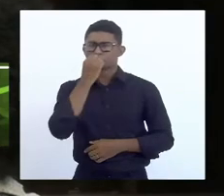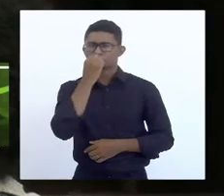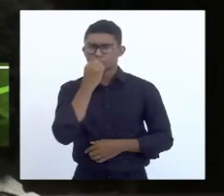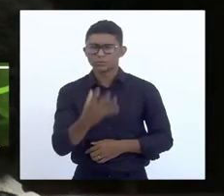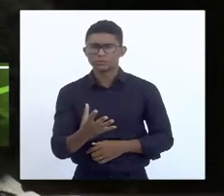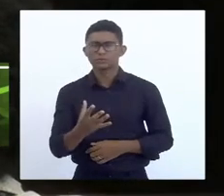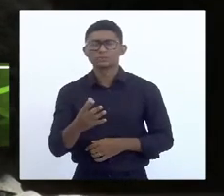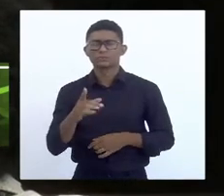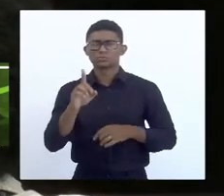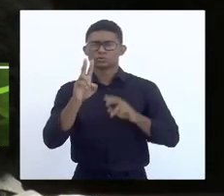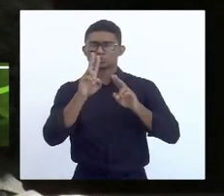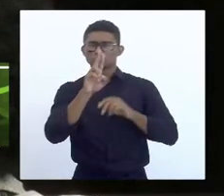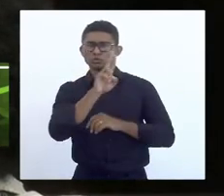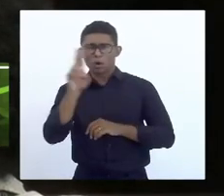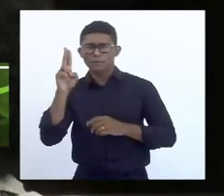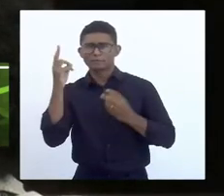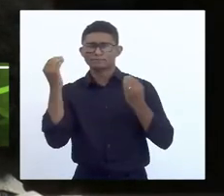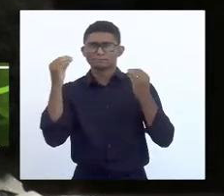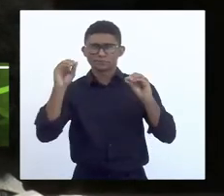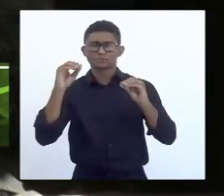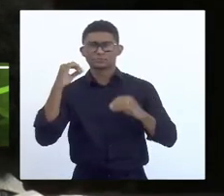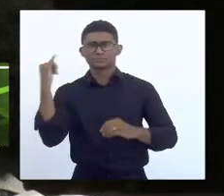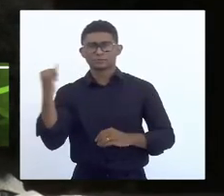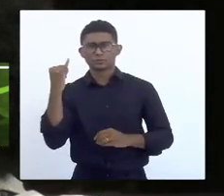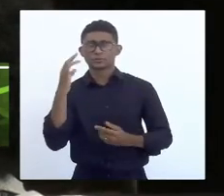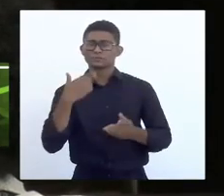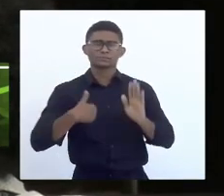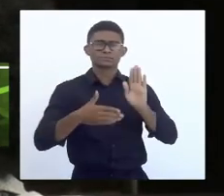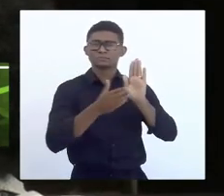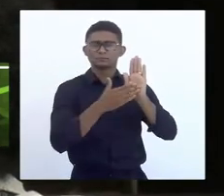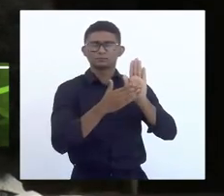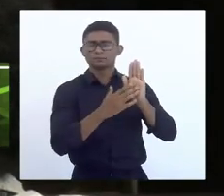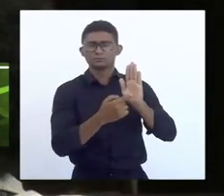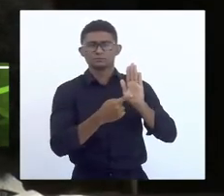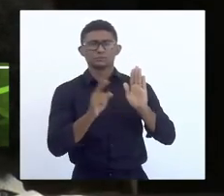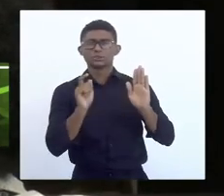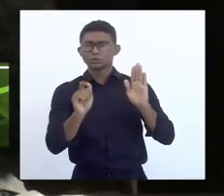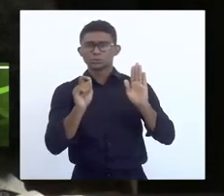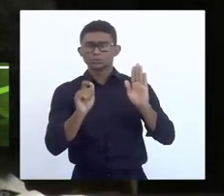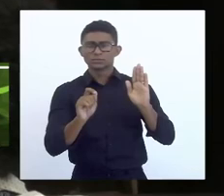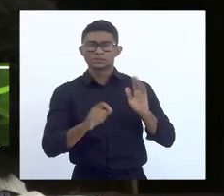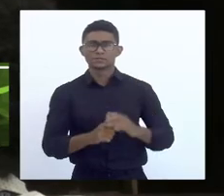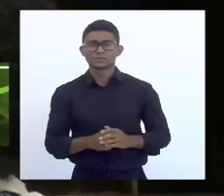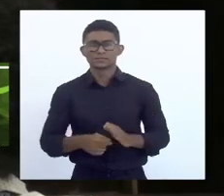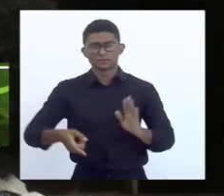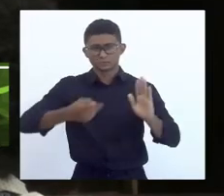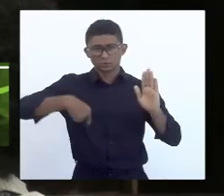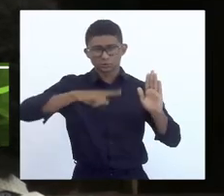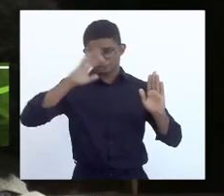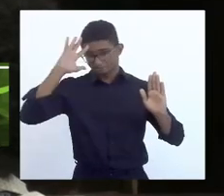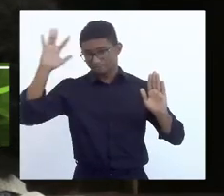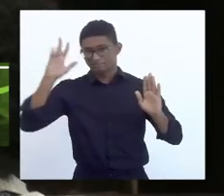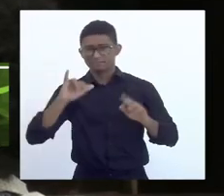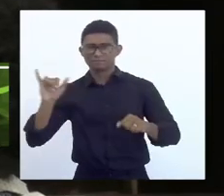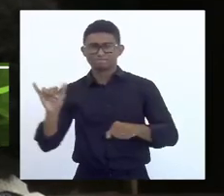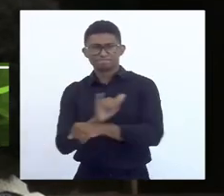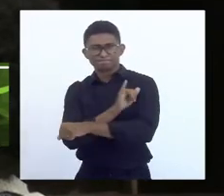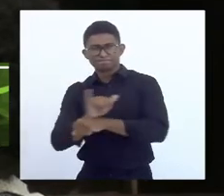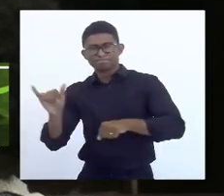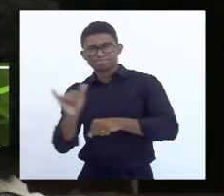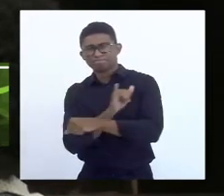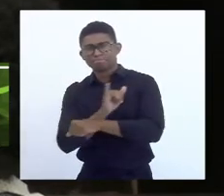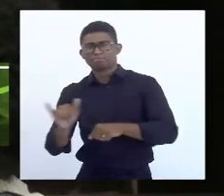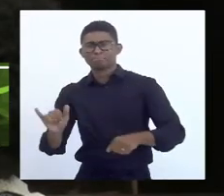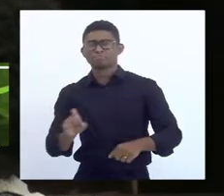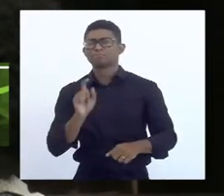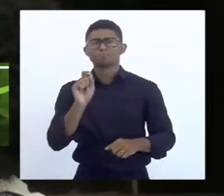experiencia é importante. Por último, eu queria colocar como proposta de encaminhamento que a gente consiga pensar estratégias para monitorar